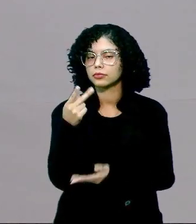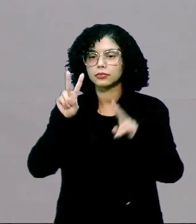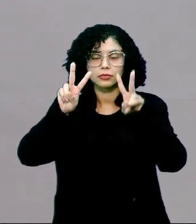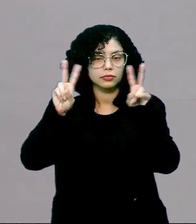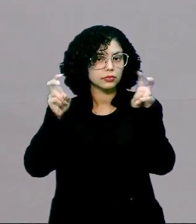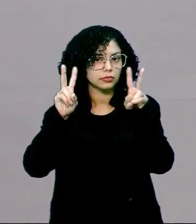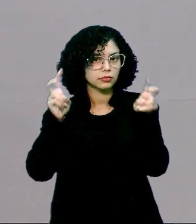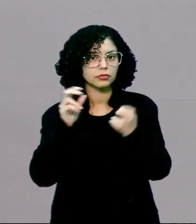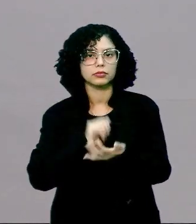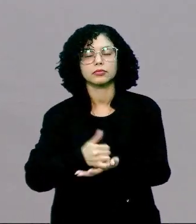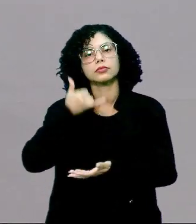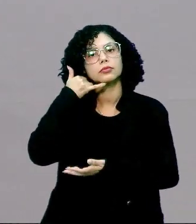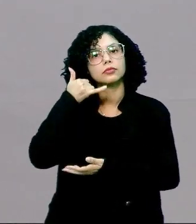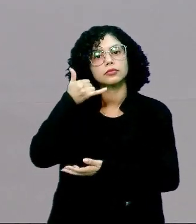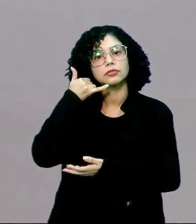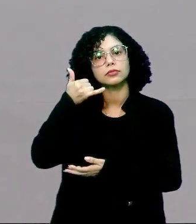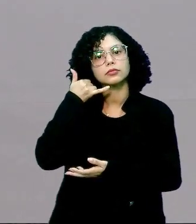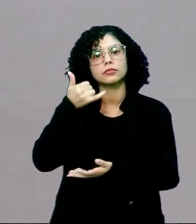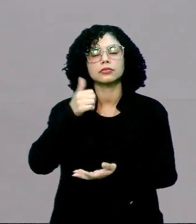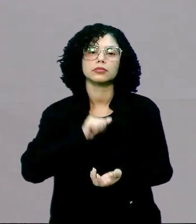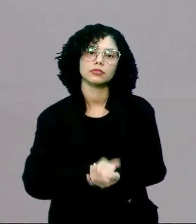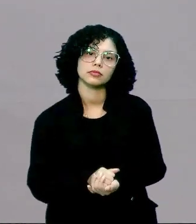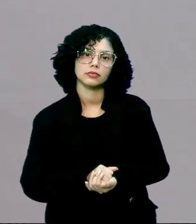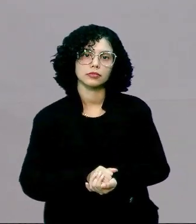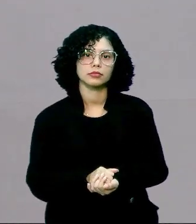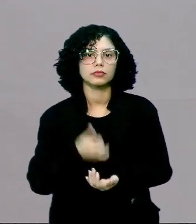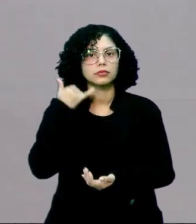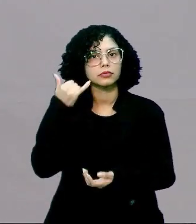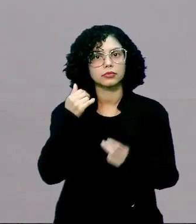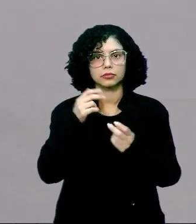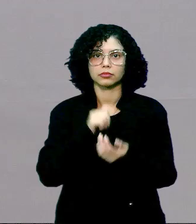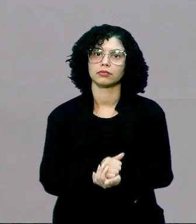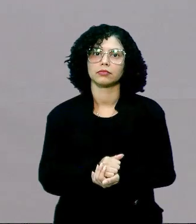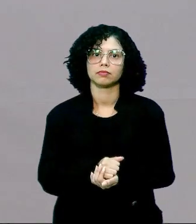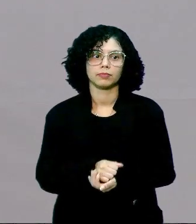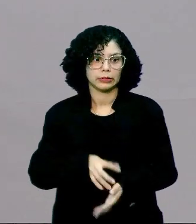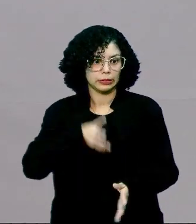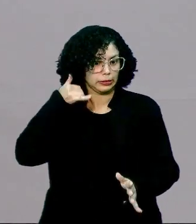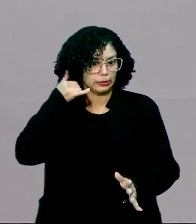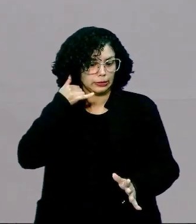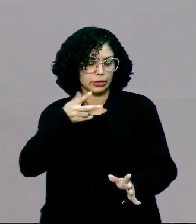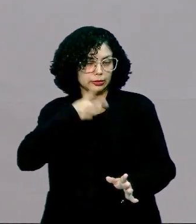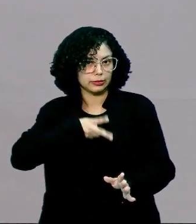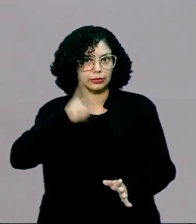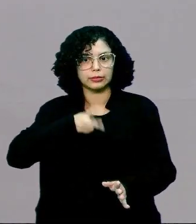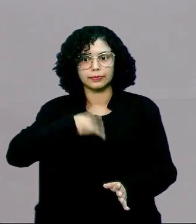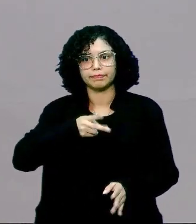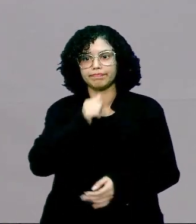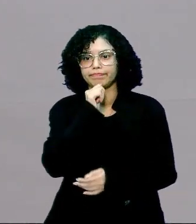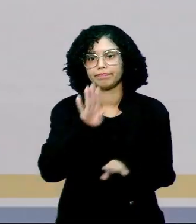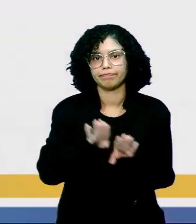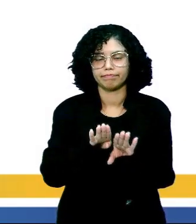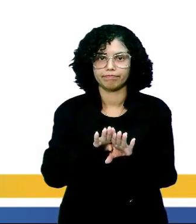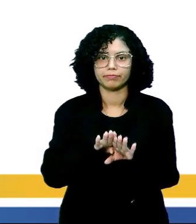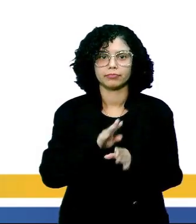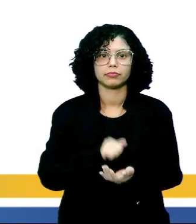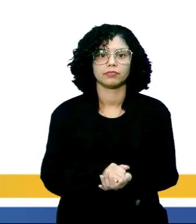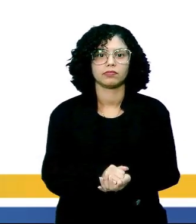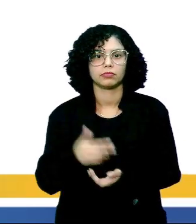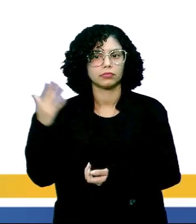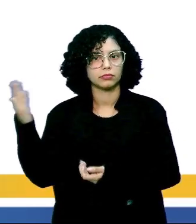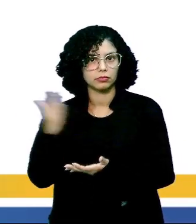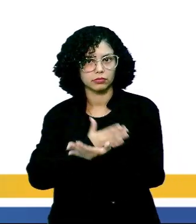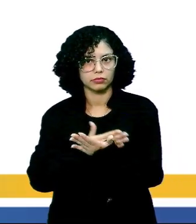sobre smartphone addiction, ou seja, vício ao celular, telefone, ok? Vamos